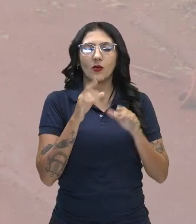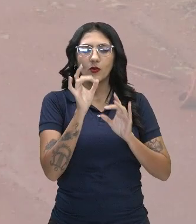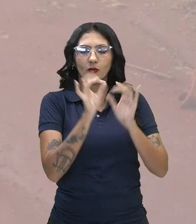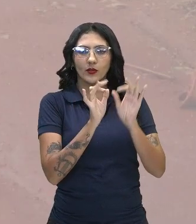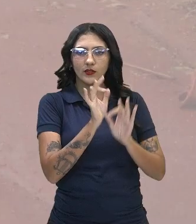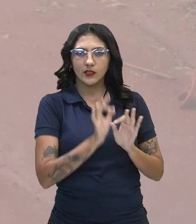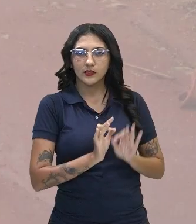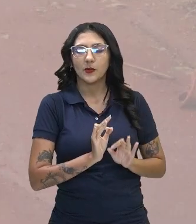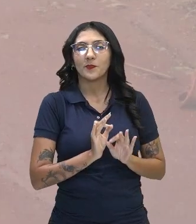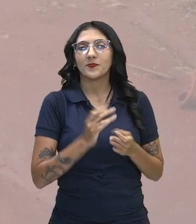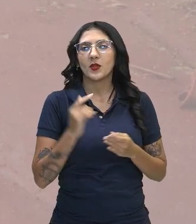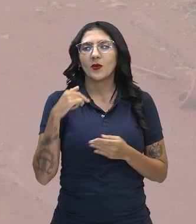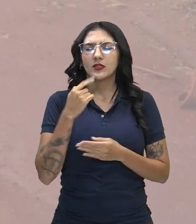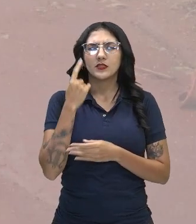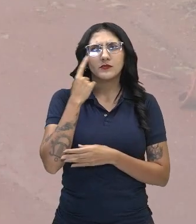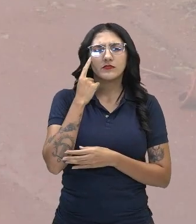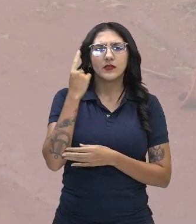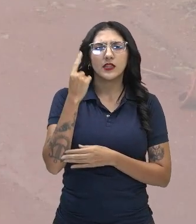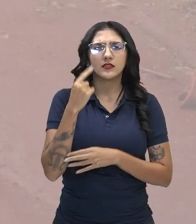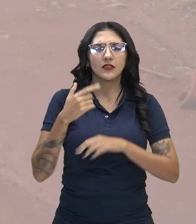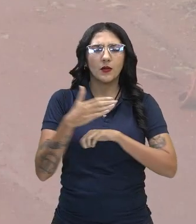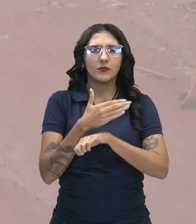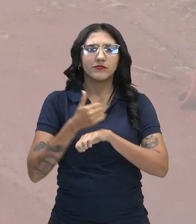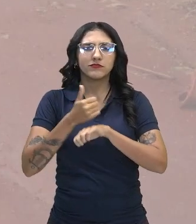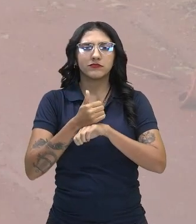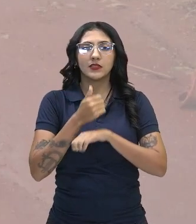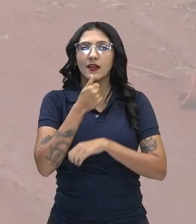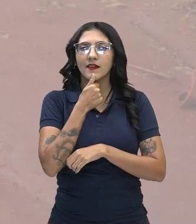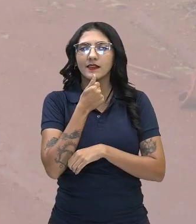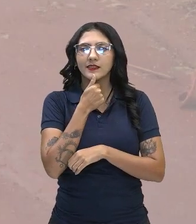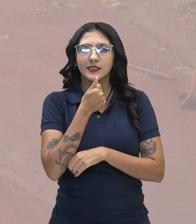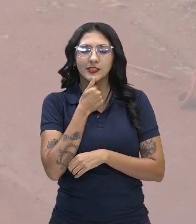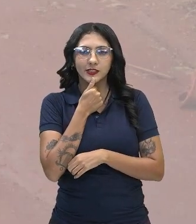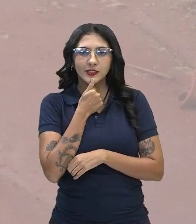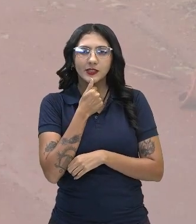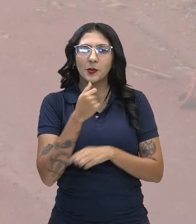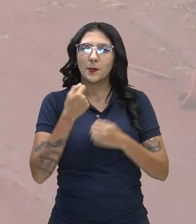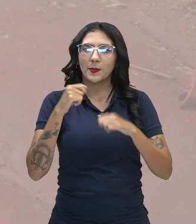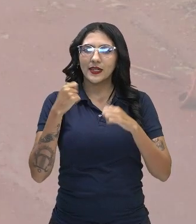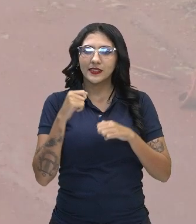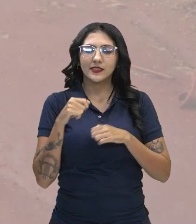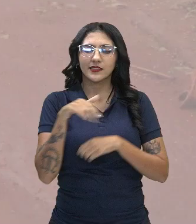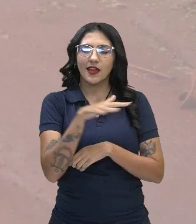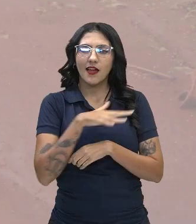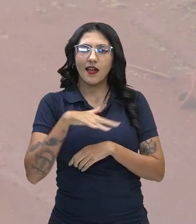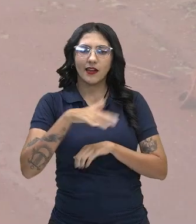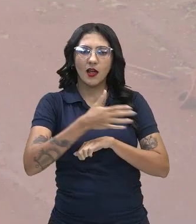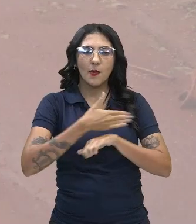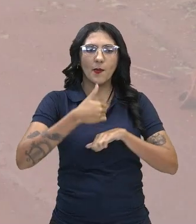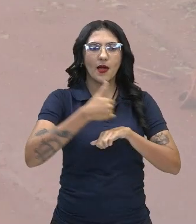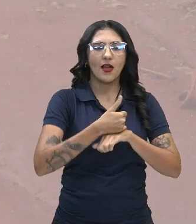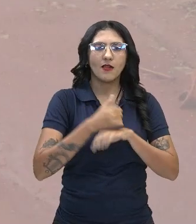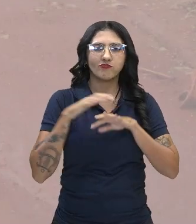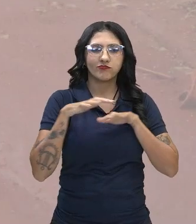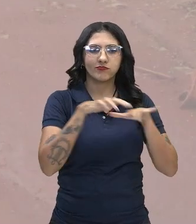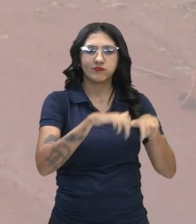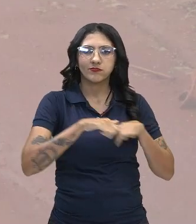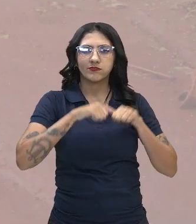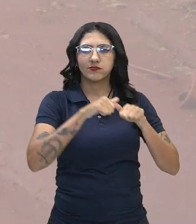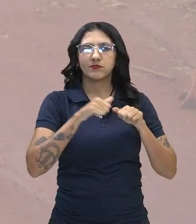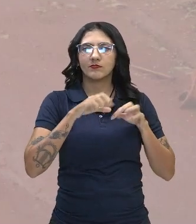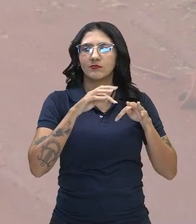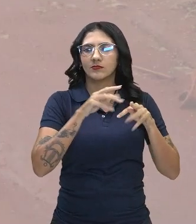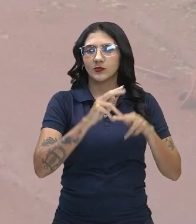né, ao período colonial, que ainda vem com aquela ideia de ocupar a região para tomar posse, né? Então a ideia é essa. E